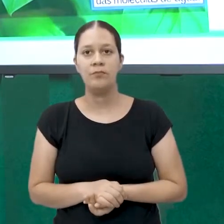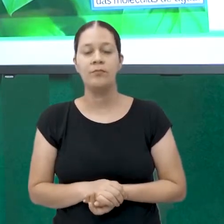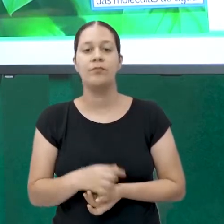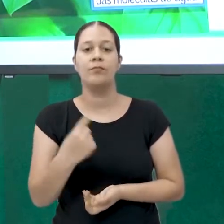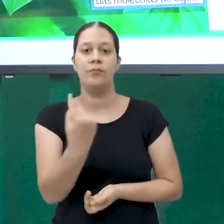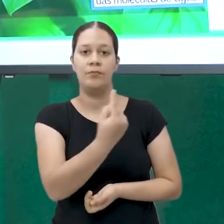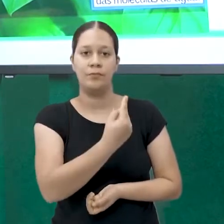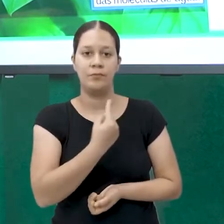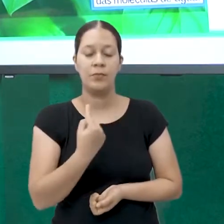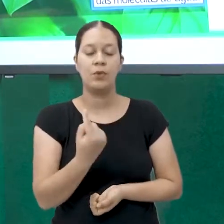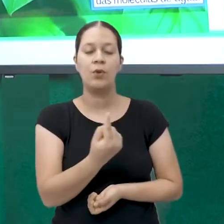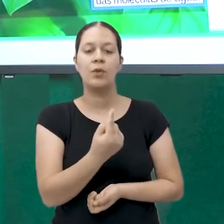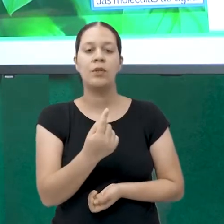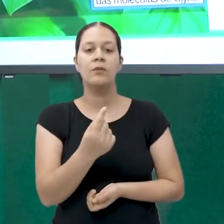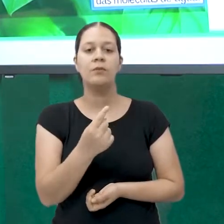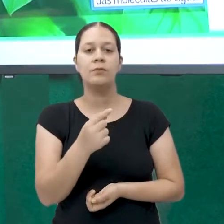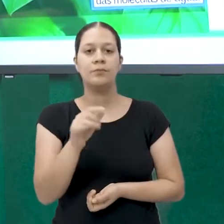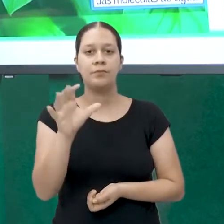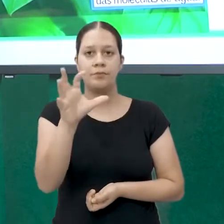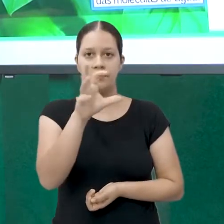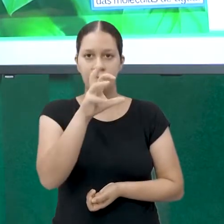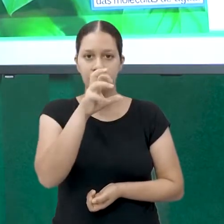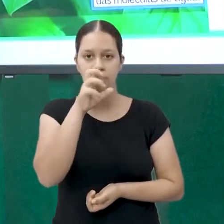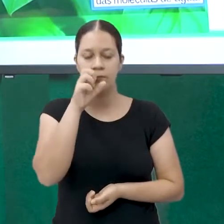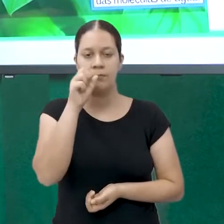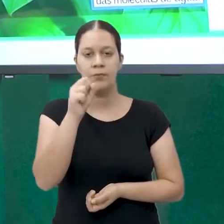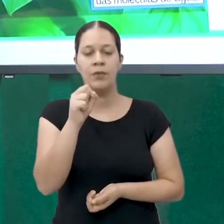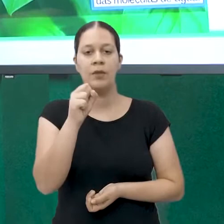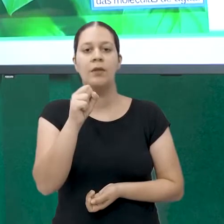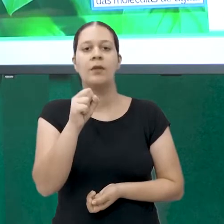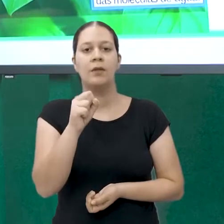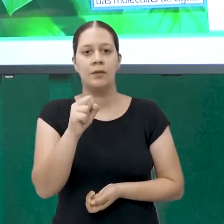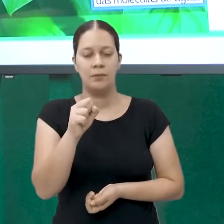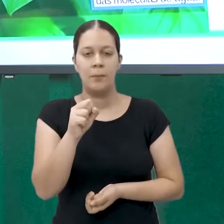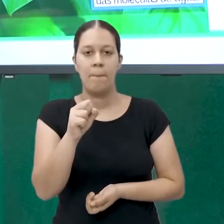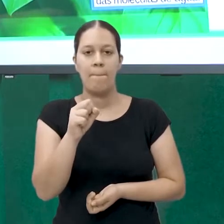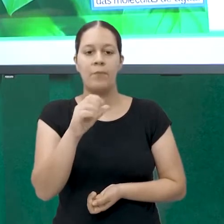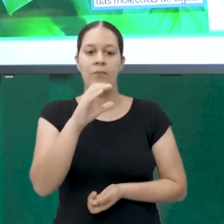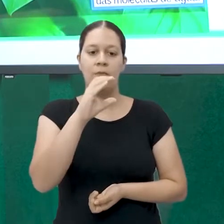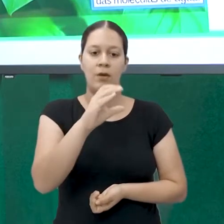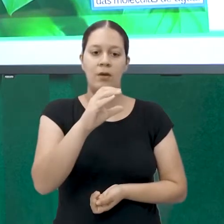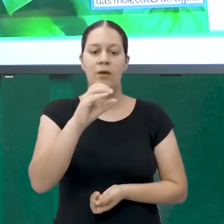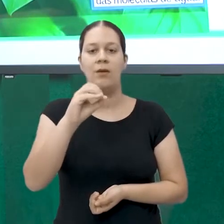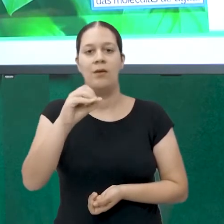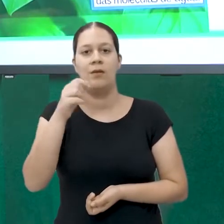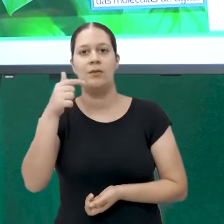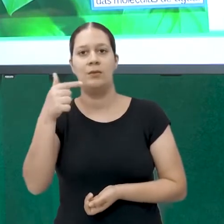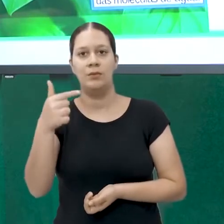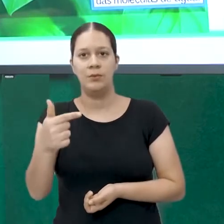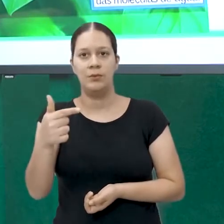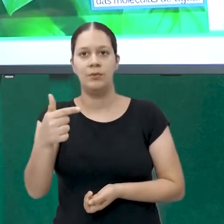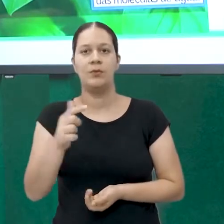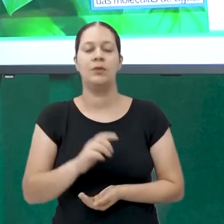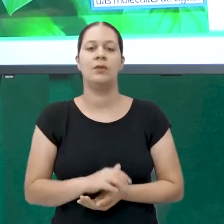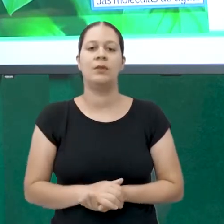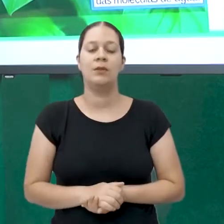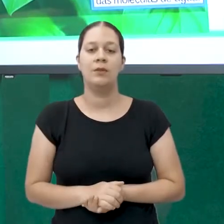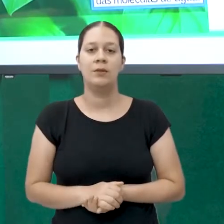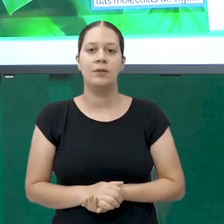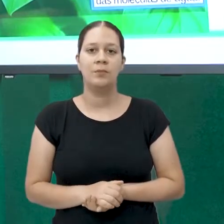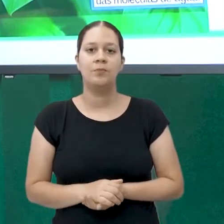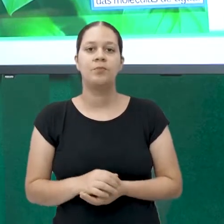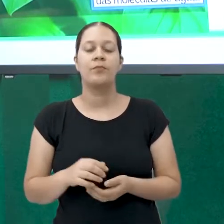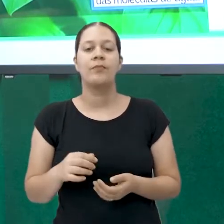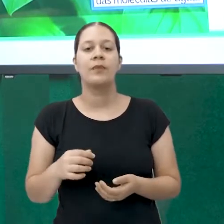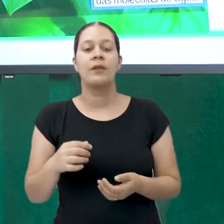vamos lá. A gente, quando está respirando, libera o quê? Gás carbônico. A gente puxa o oxigênio para dentro, libera